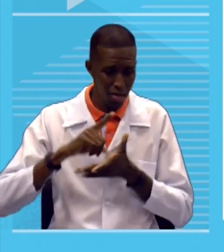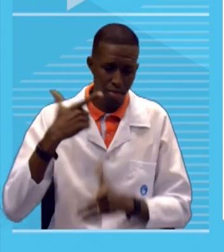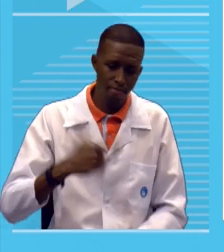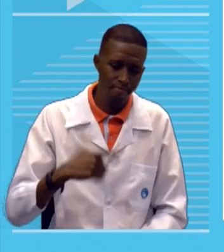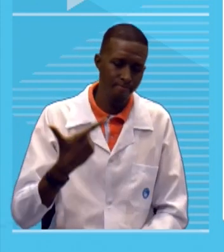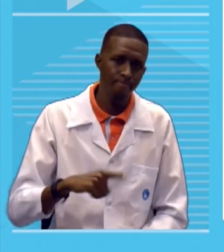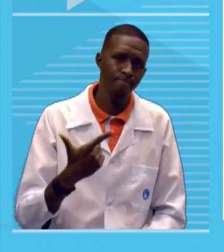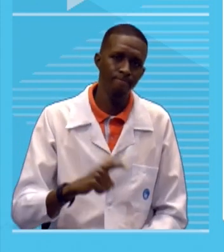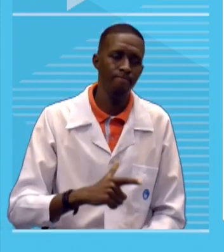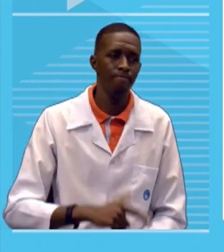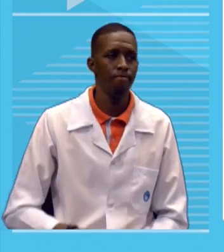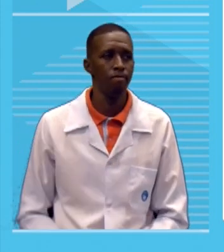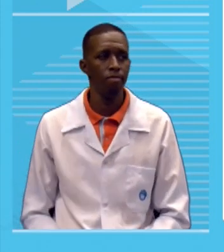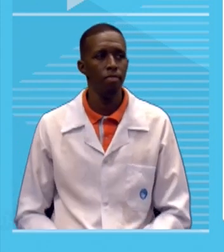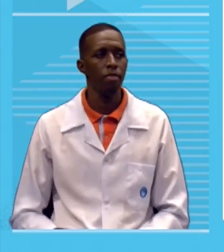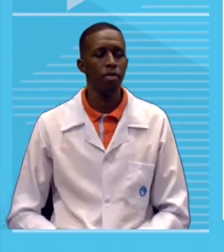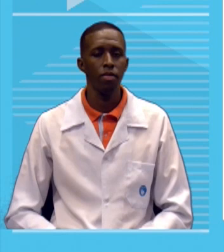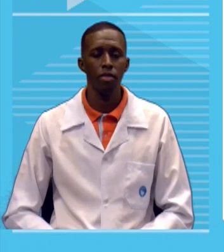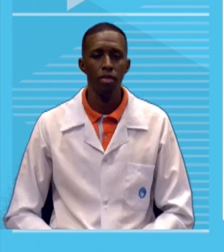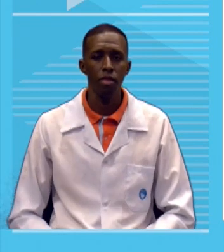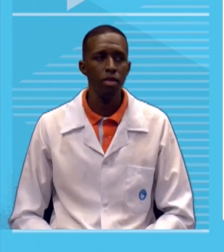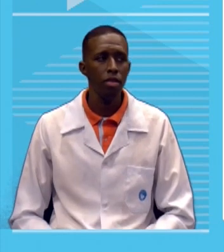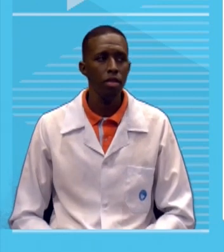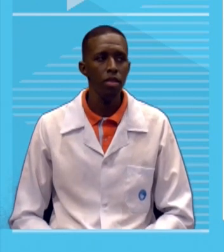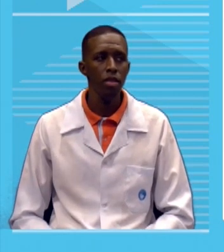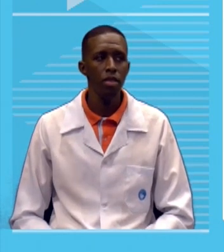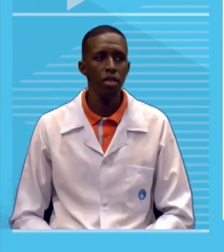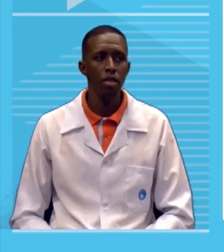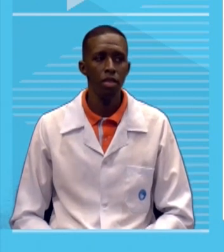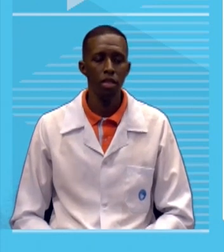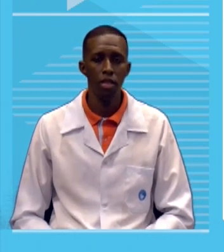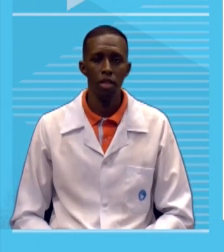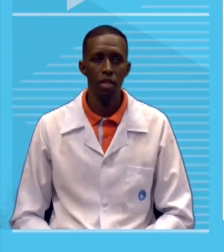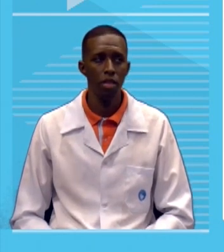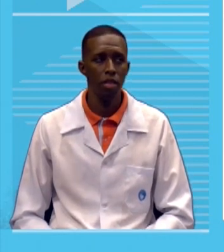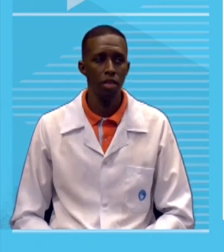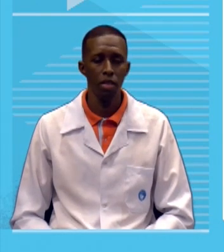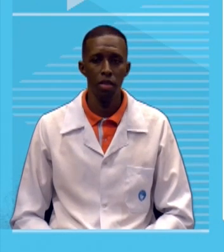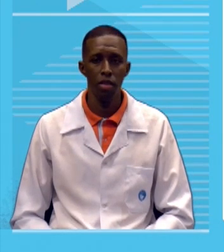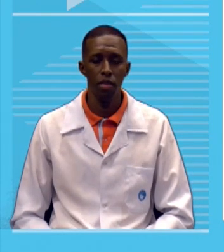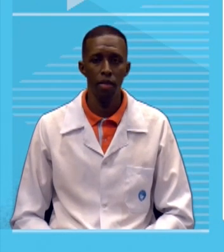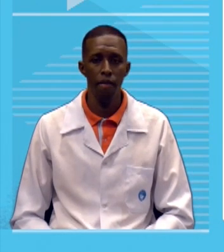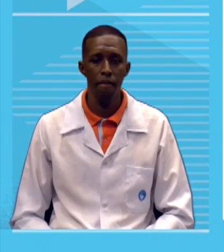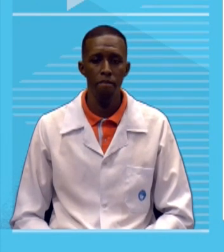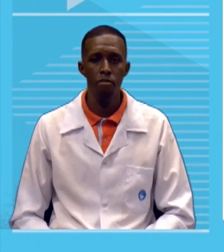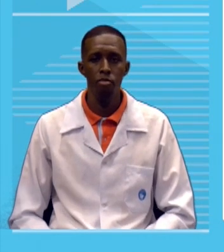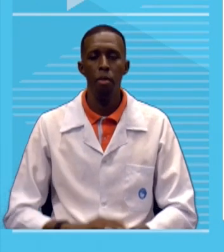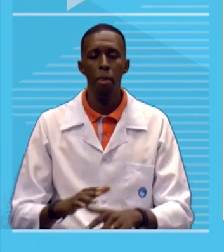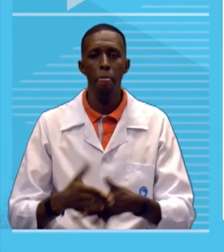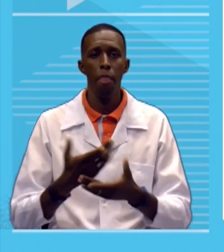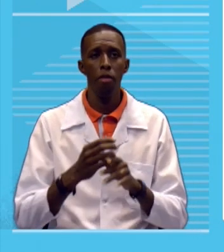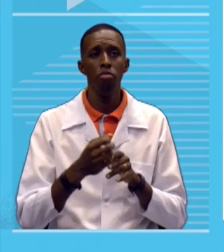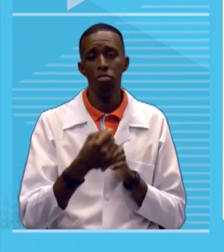duas hierarquias urbanas. Nós temos as metrópoles nacionais.